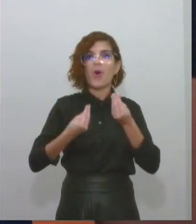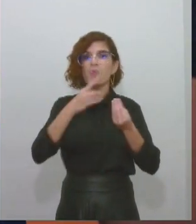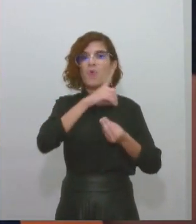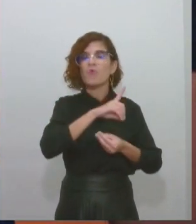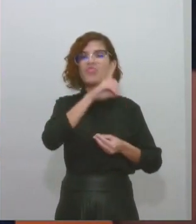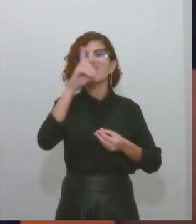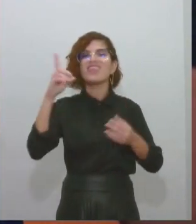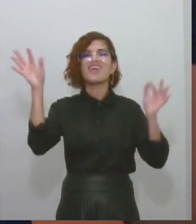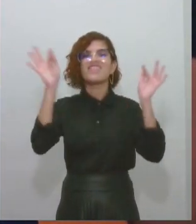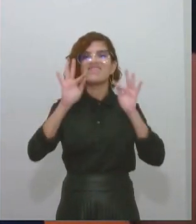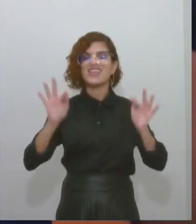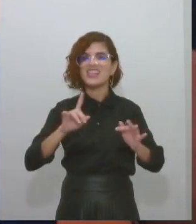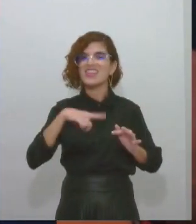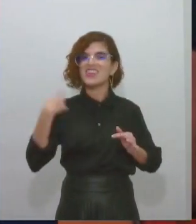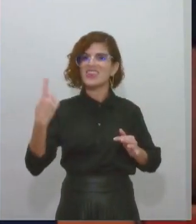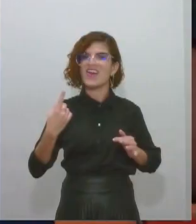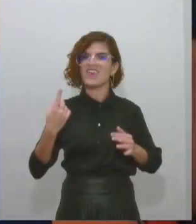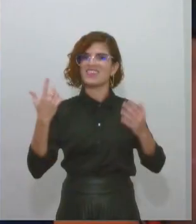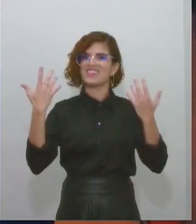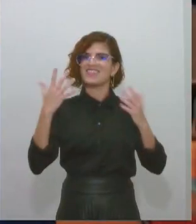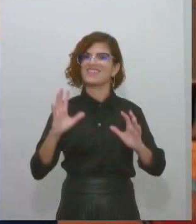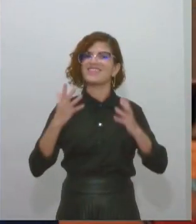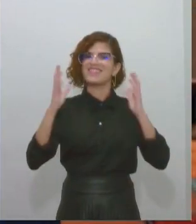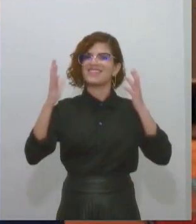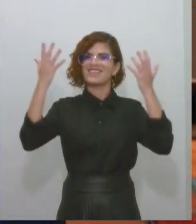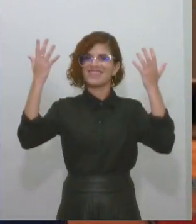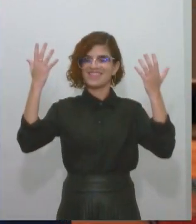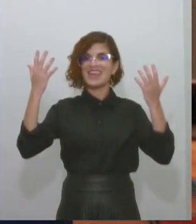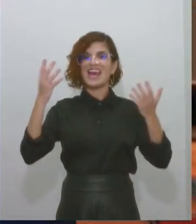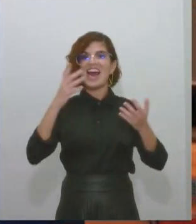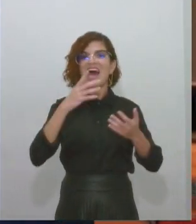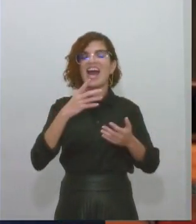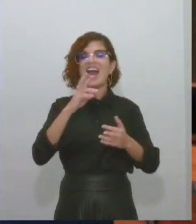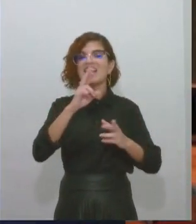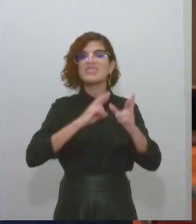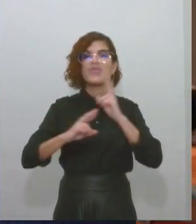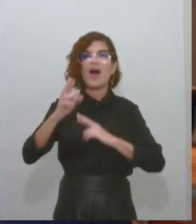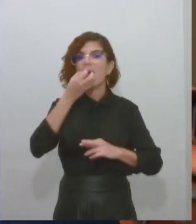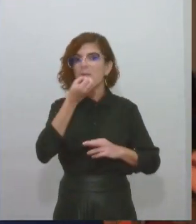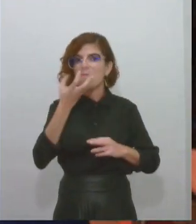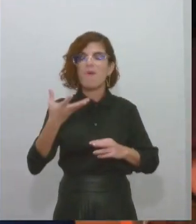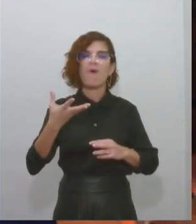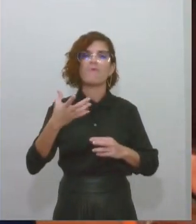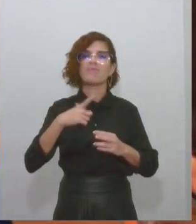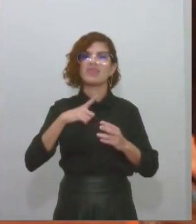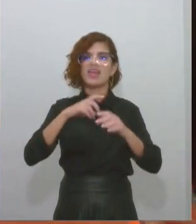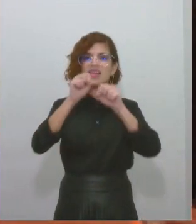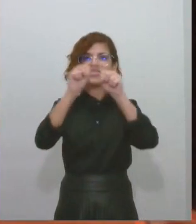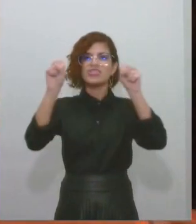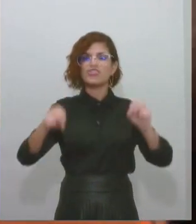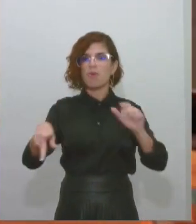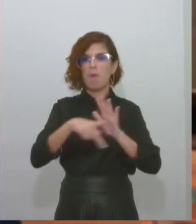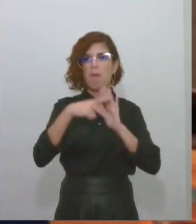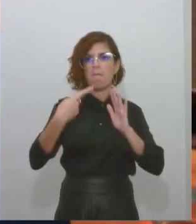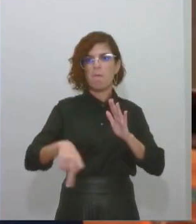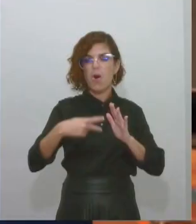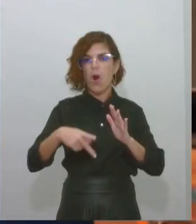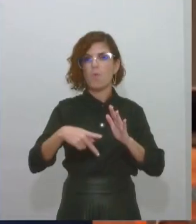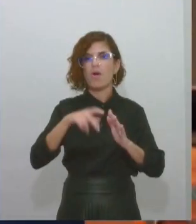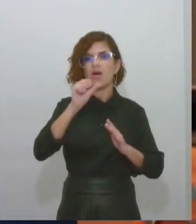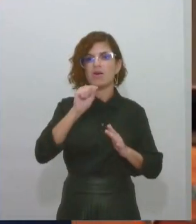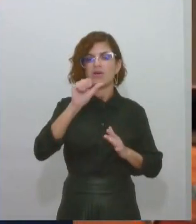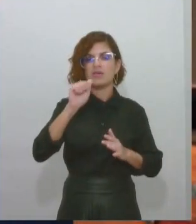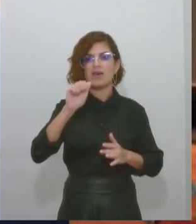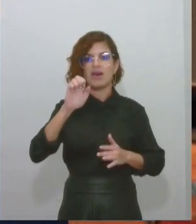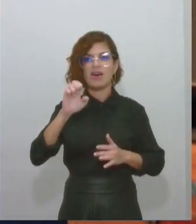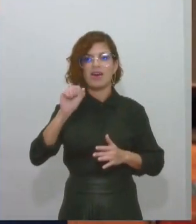bons resultados do nosso sistema próprio de avaliação, que é o SAESE. O SAESE que é realizado anualmente e que gera